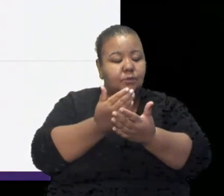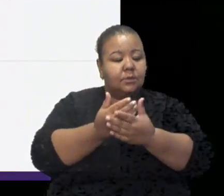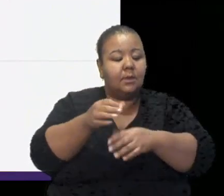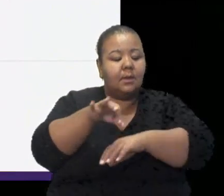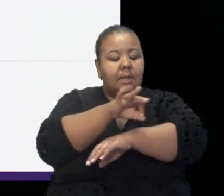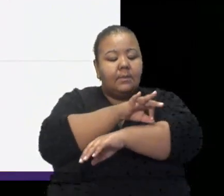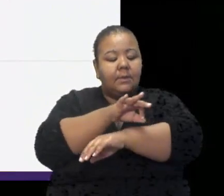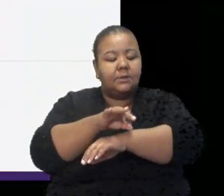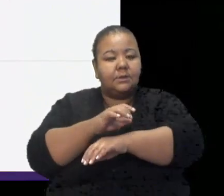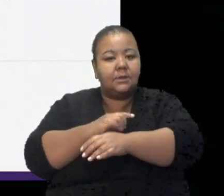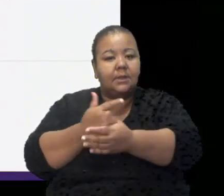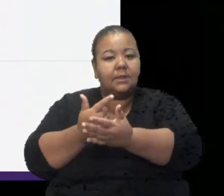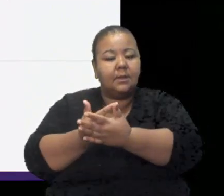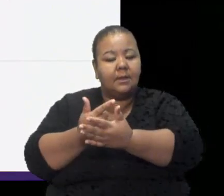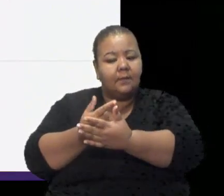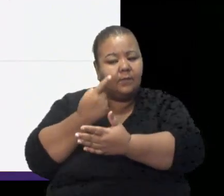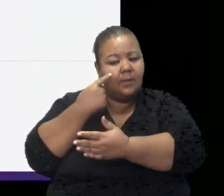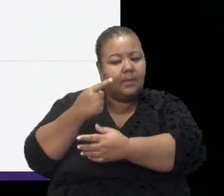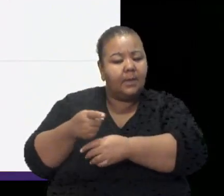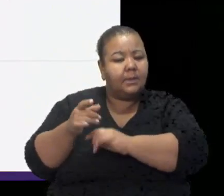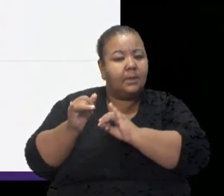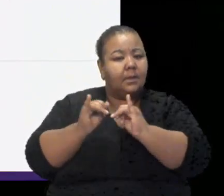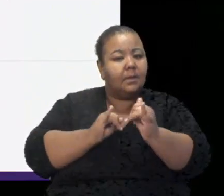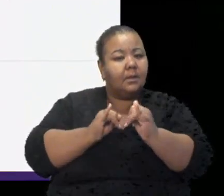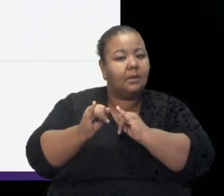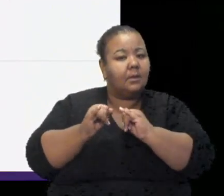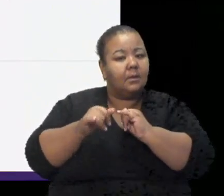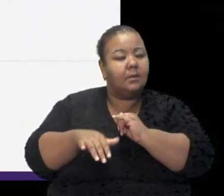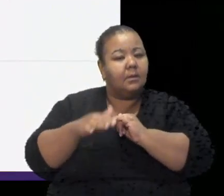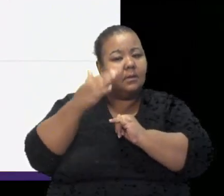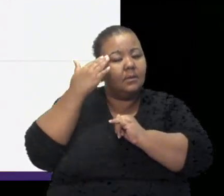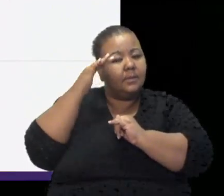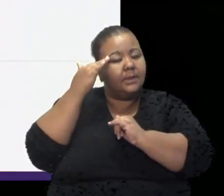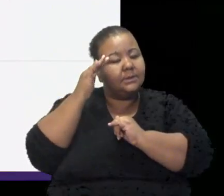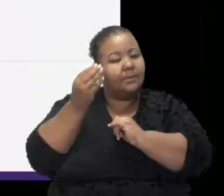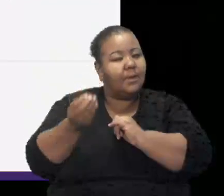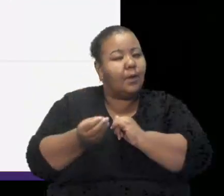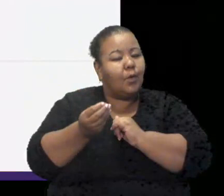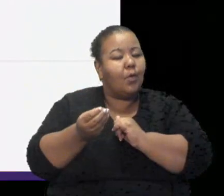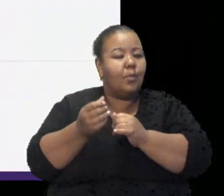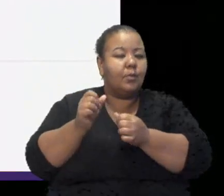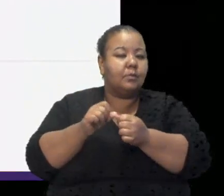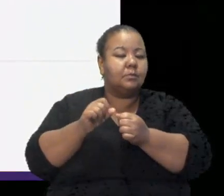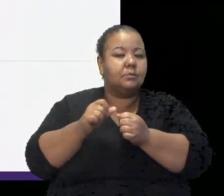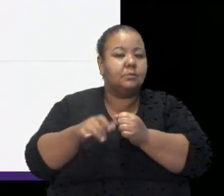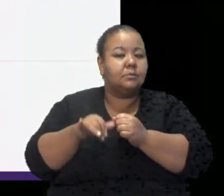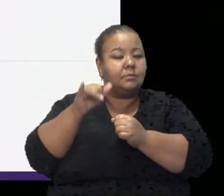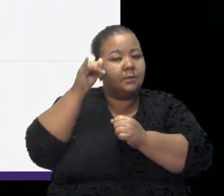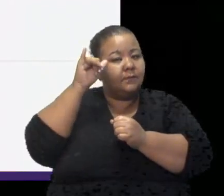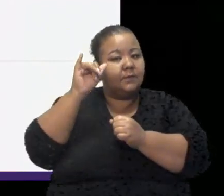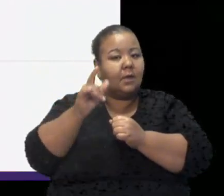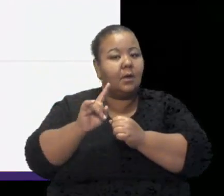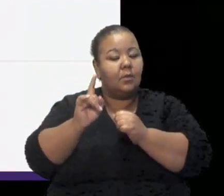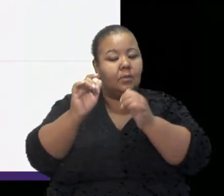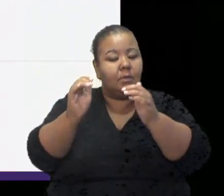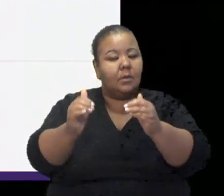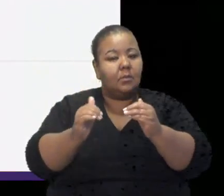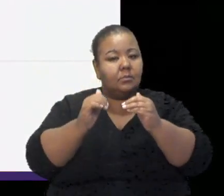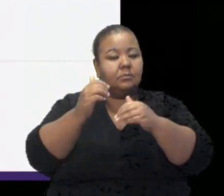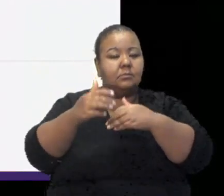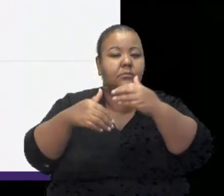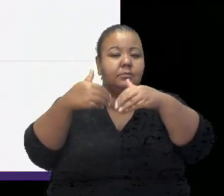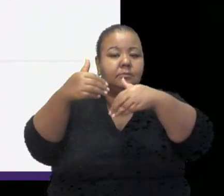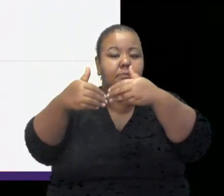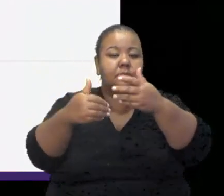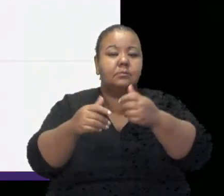respeito. Até para saber como proceder, evitar ou identificar possíveis não cumprimentos dos procedimentos.